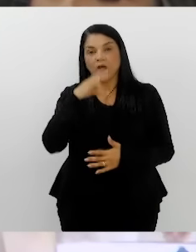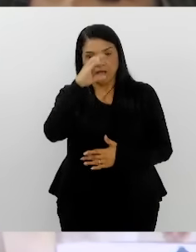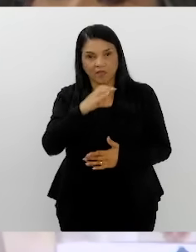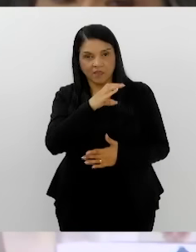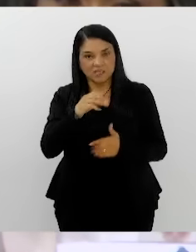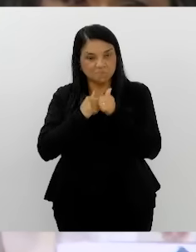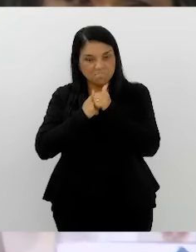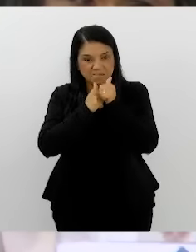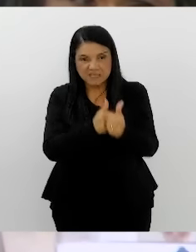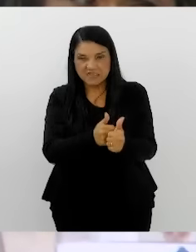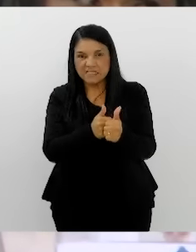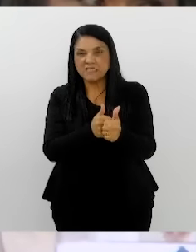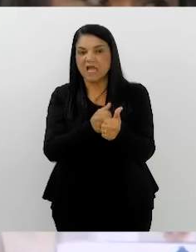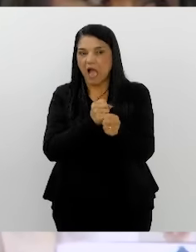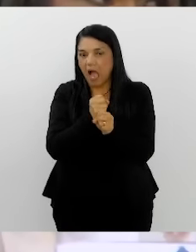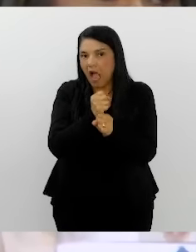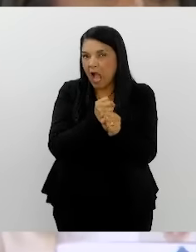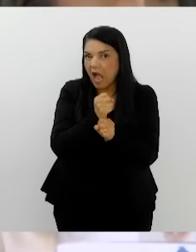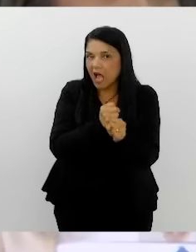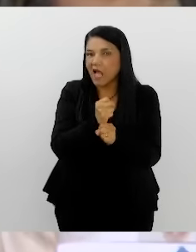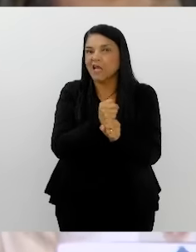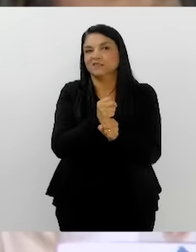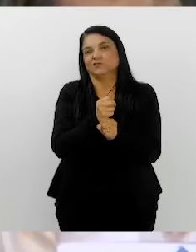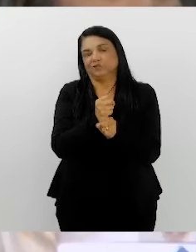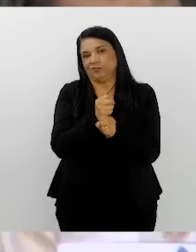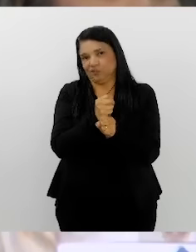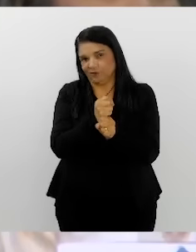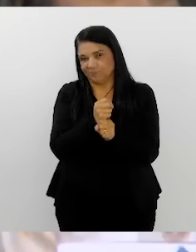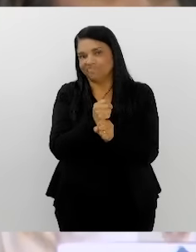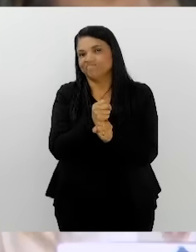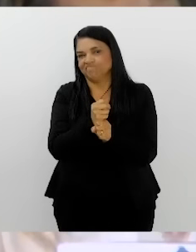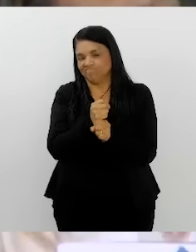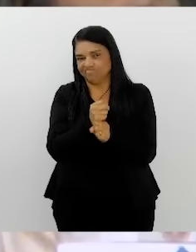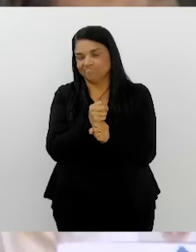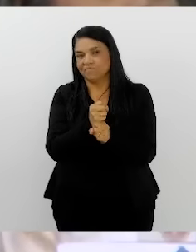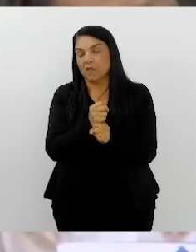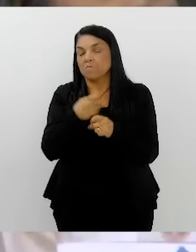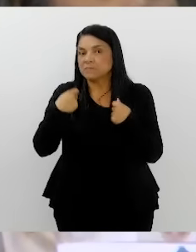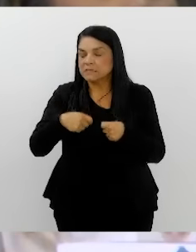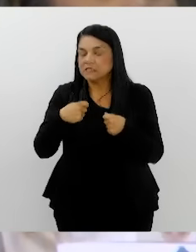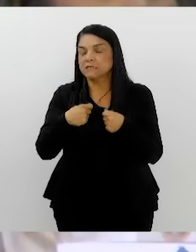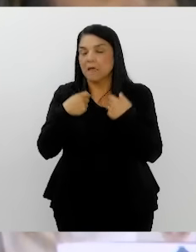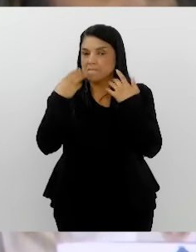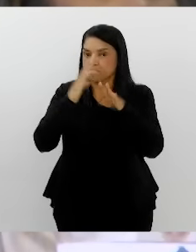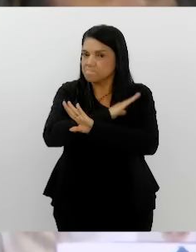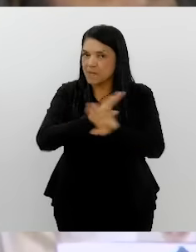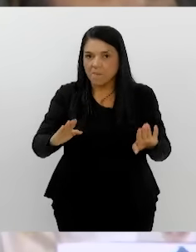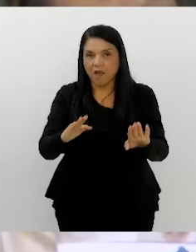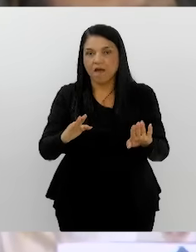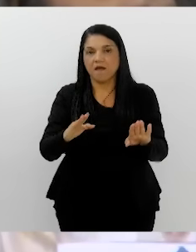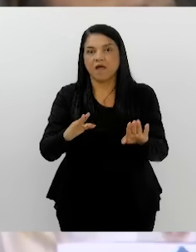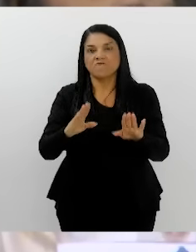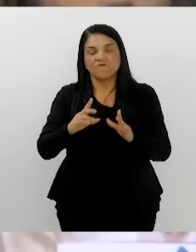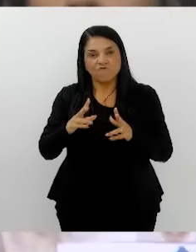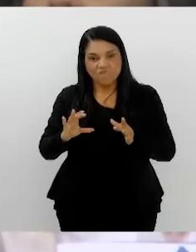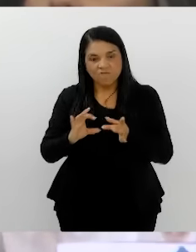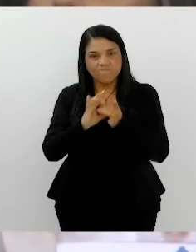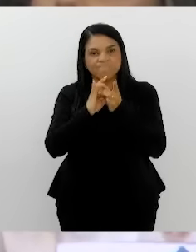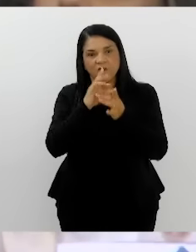durante muitos anos e ainda é perseguida em pleno século XXI, nós precisamos descer um basta. Nós precisamos cada vez mais nos fortalecer, e